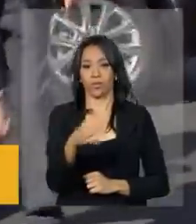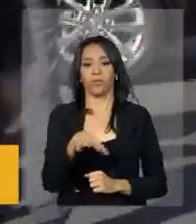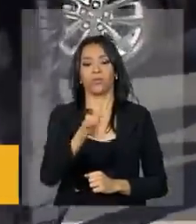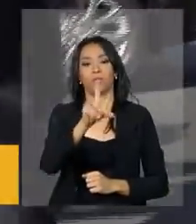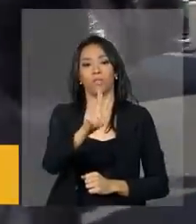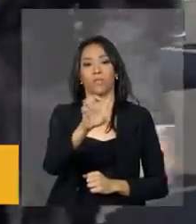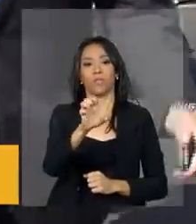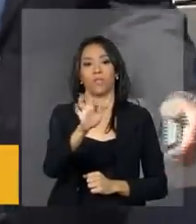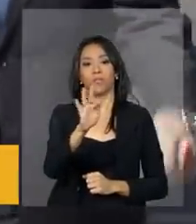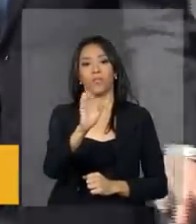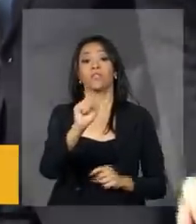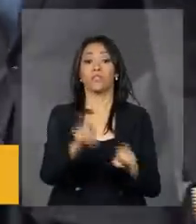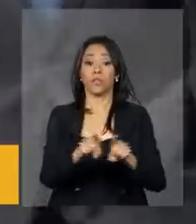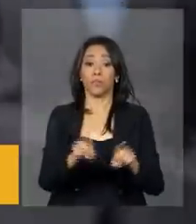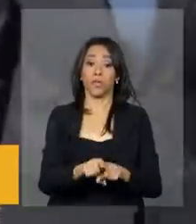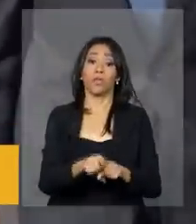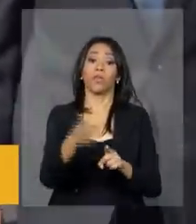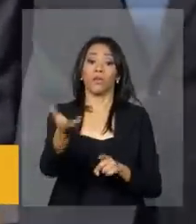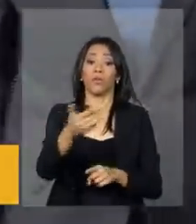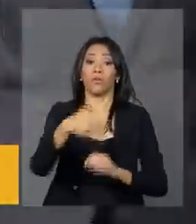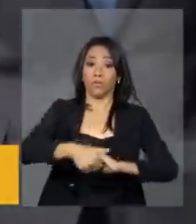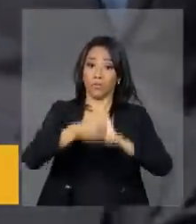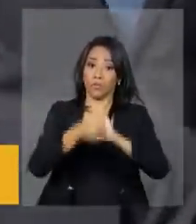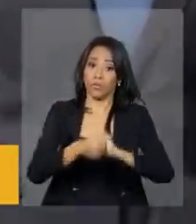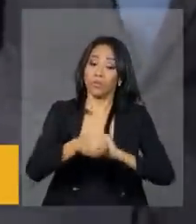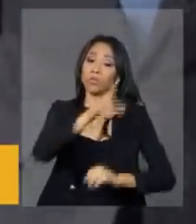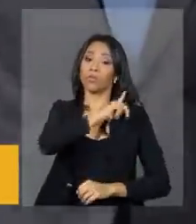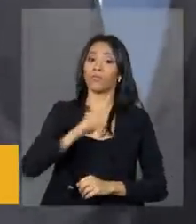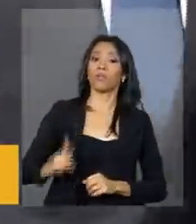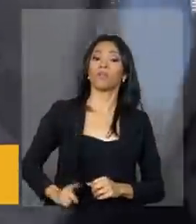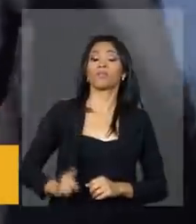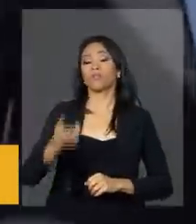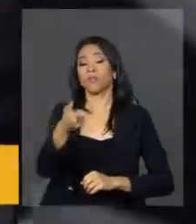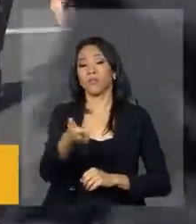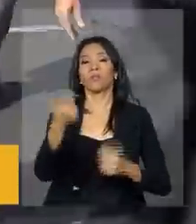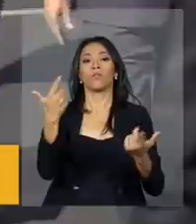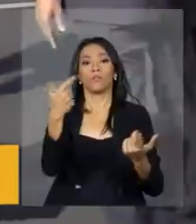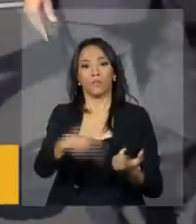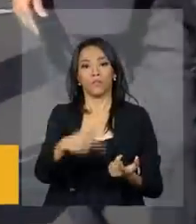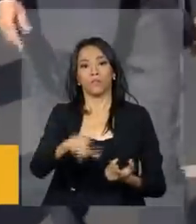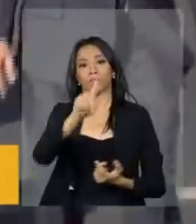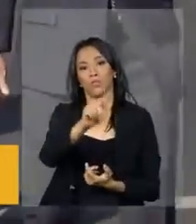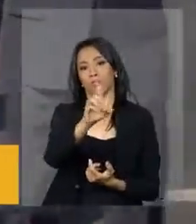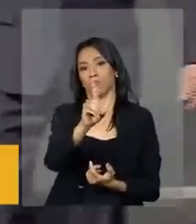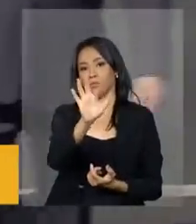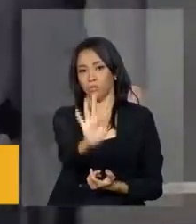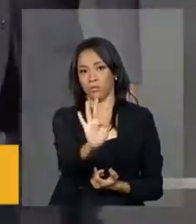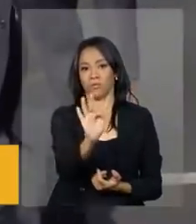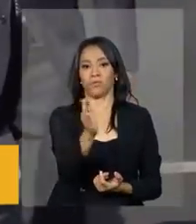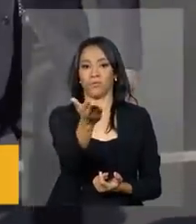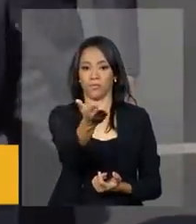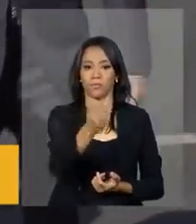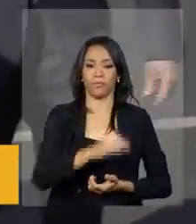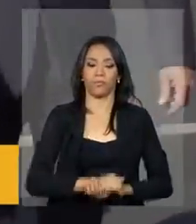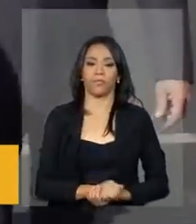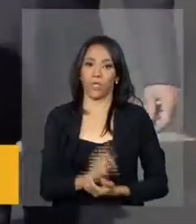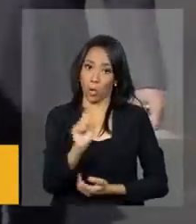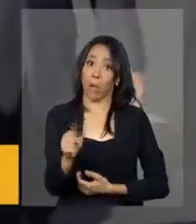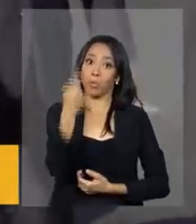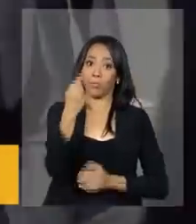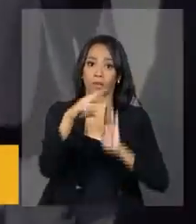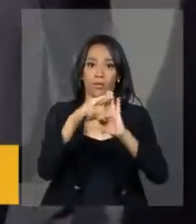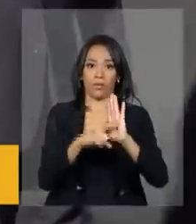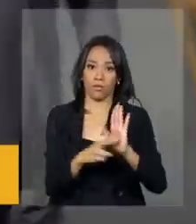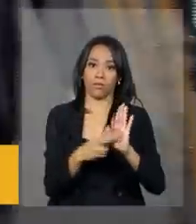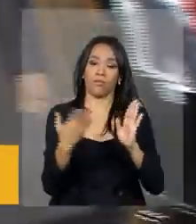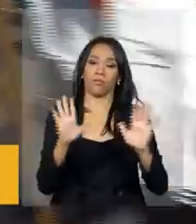do governador do Distrito Federal, né? Vai passar então por essa ala de dragões da Independência, que é o primeiro regimento, né? Que é o primeiro regimento